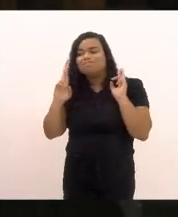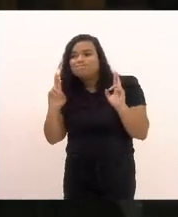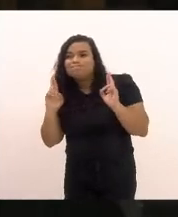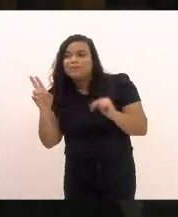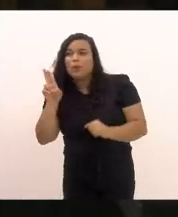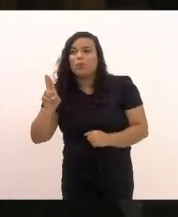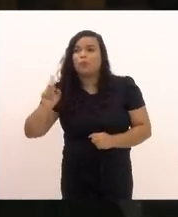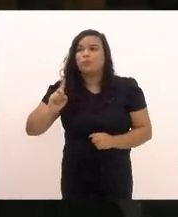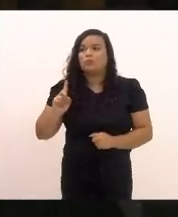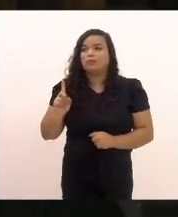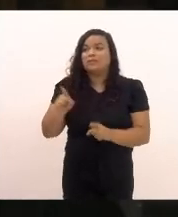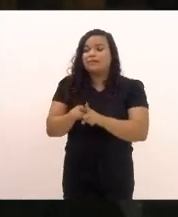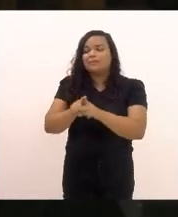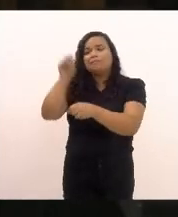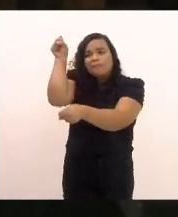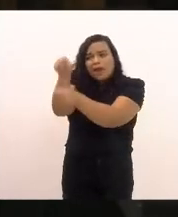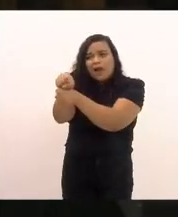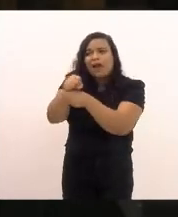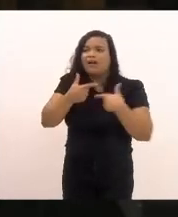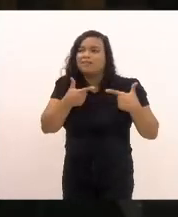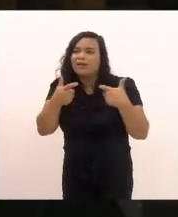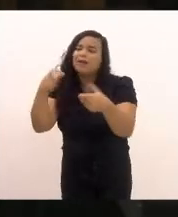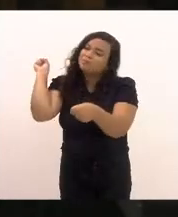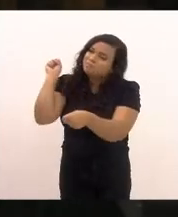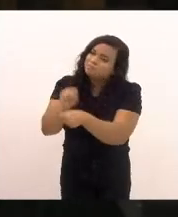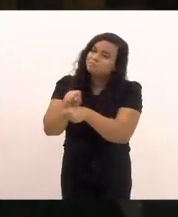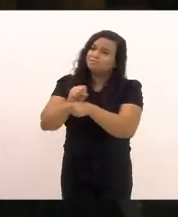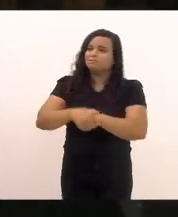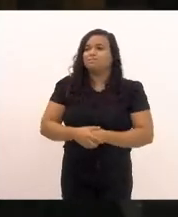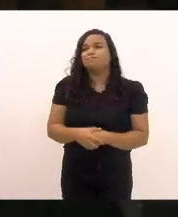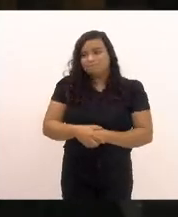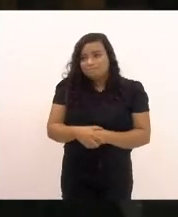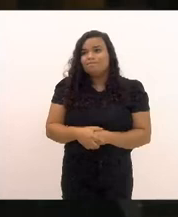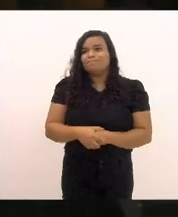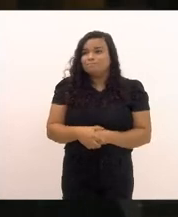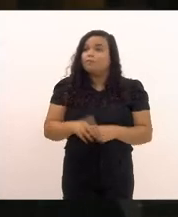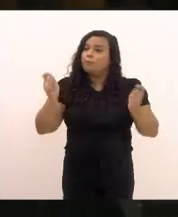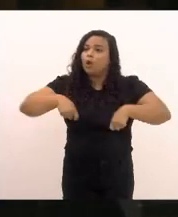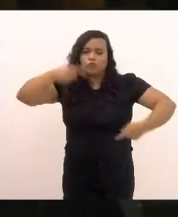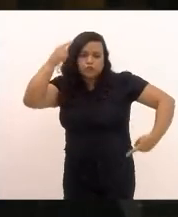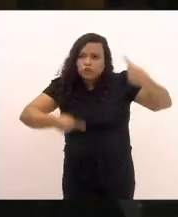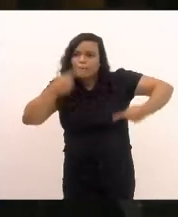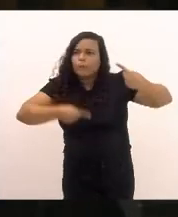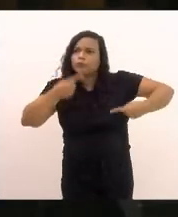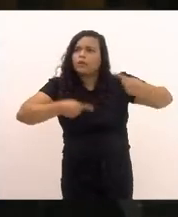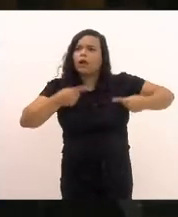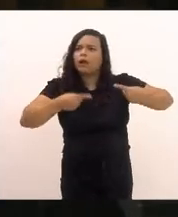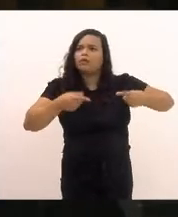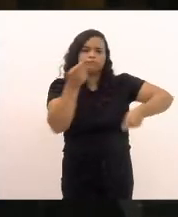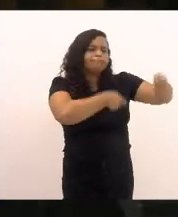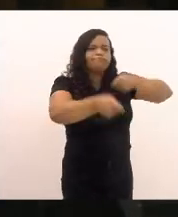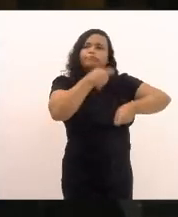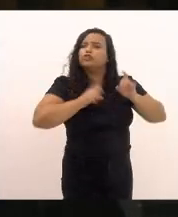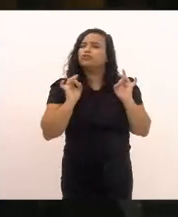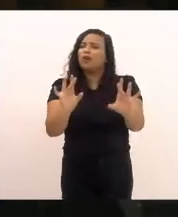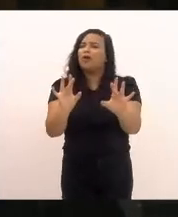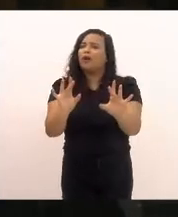deixem de fazer guerra. Disputem o mercado e não